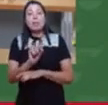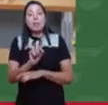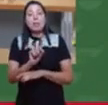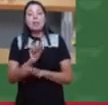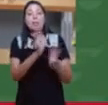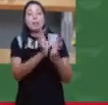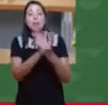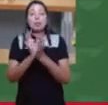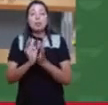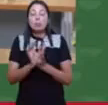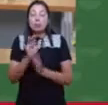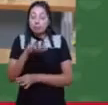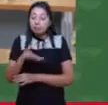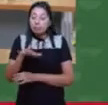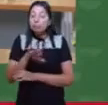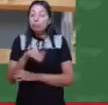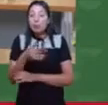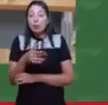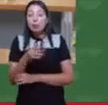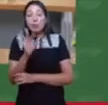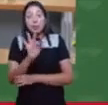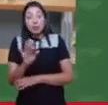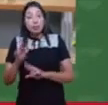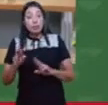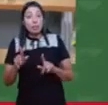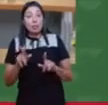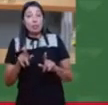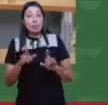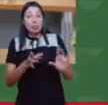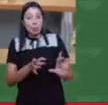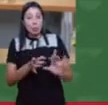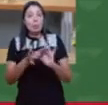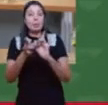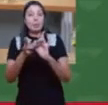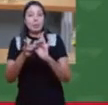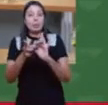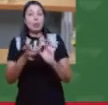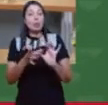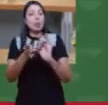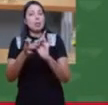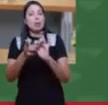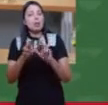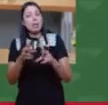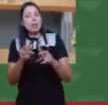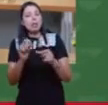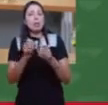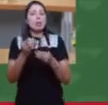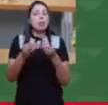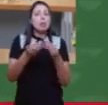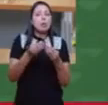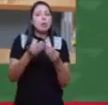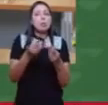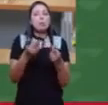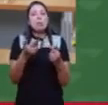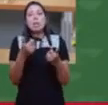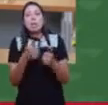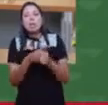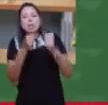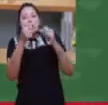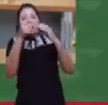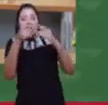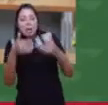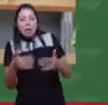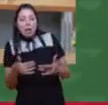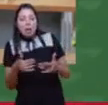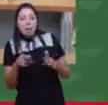o conjunto desses partidos, que uma federação é diferente de uma coligação. A coligação muitas vezes é feita sem grandes